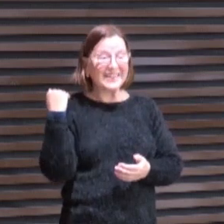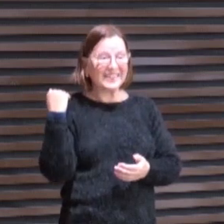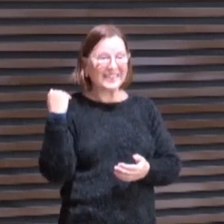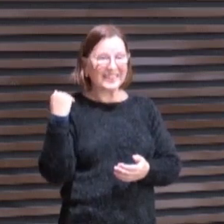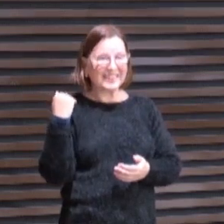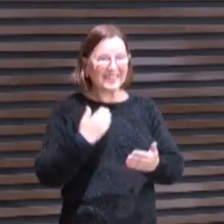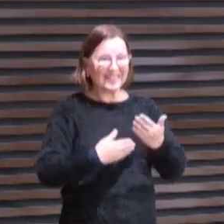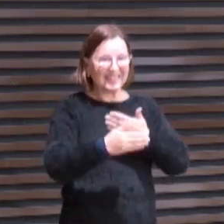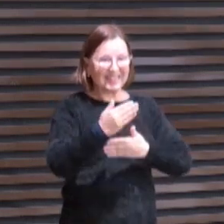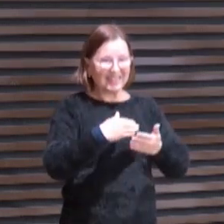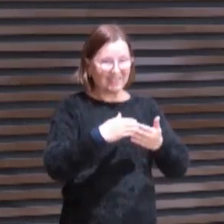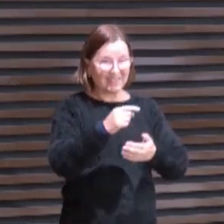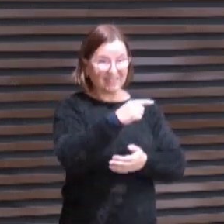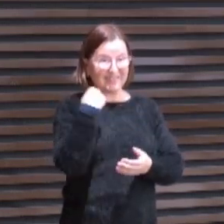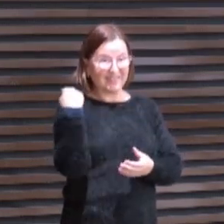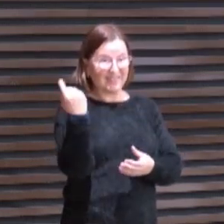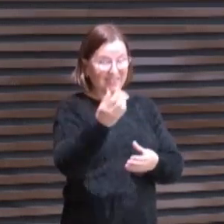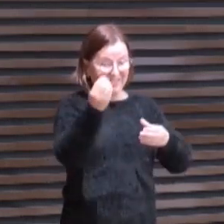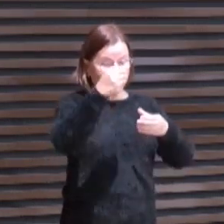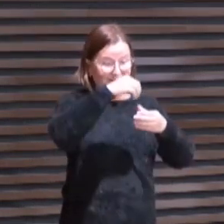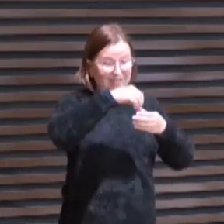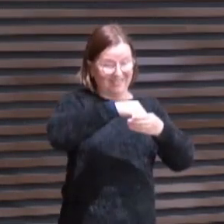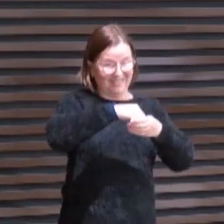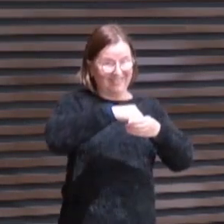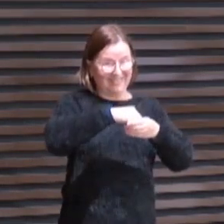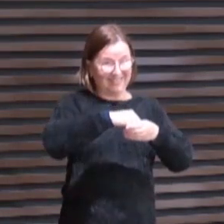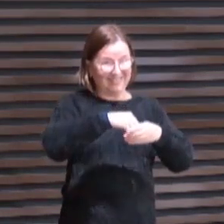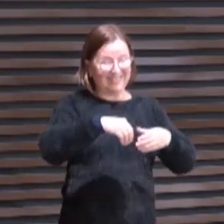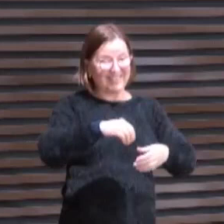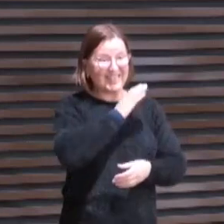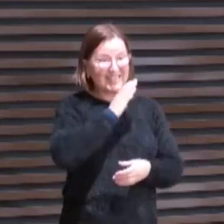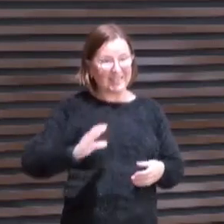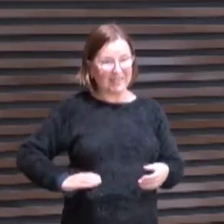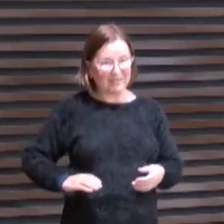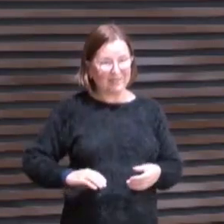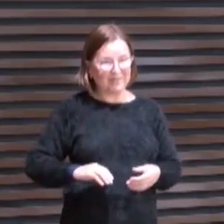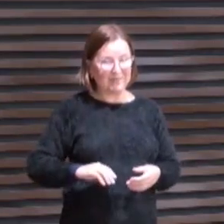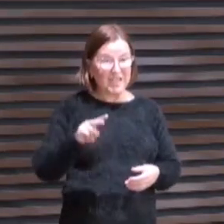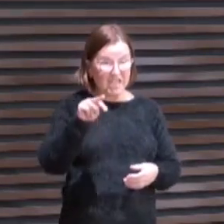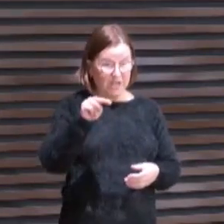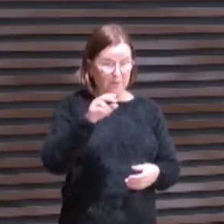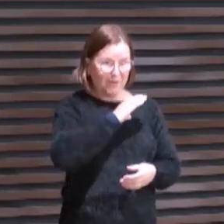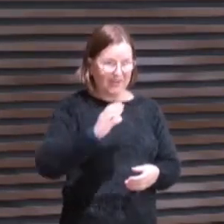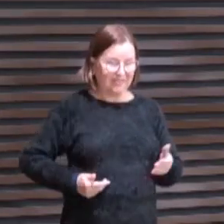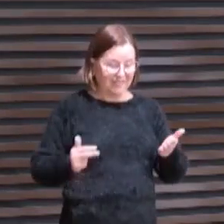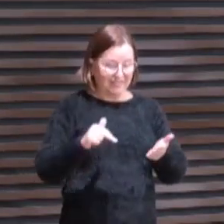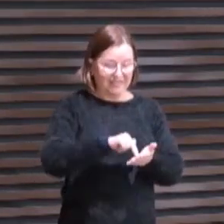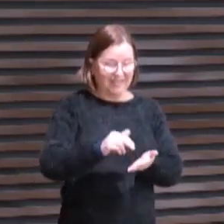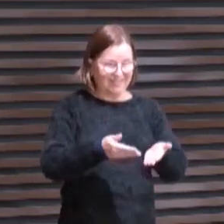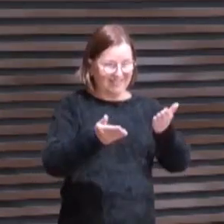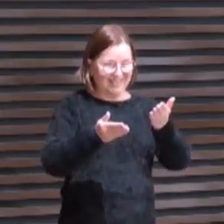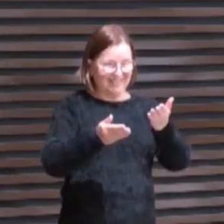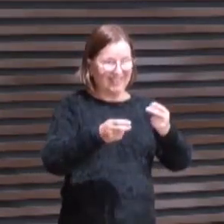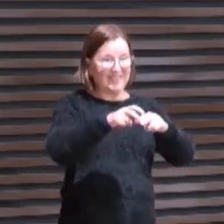da nossa inclusão, do nosso batismo em Cristo, para que, como Cristo foi ressuscitado dentre os mortos pela glória do